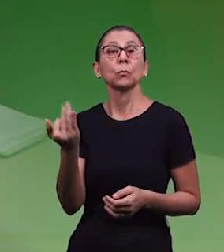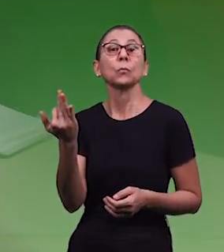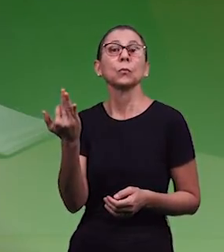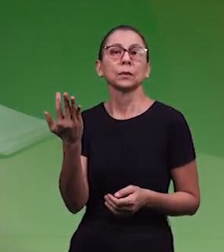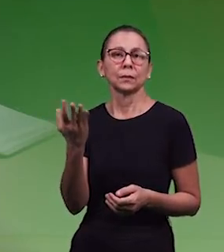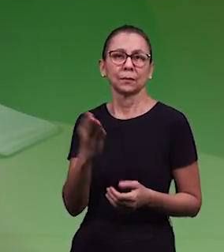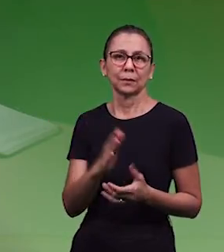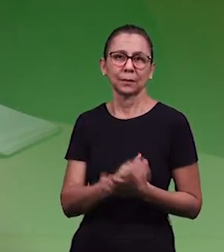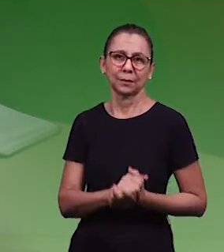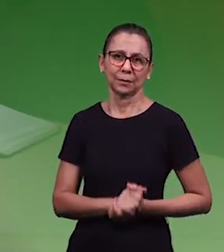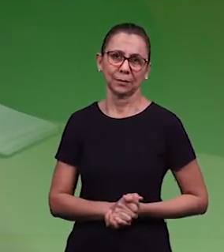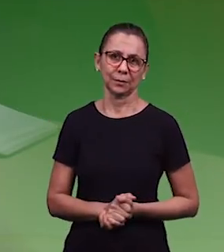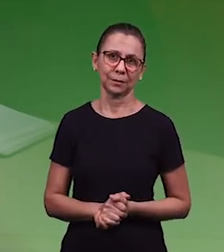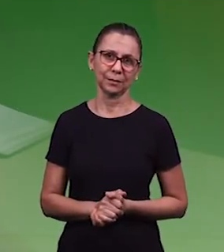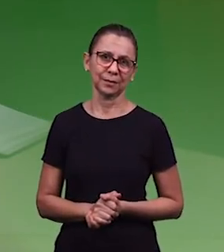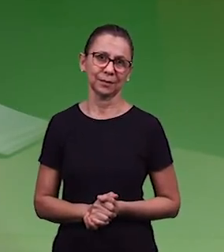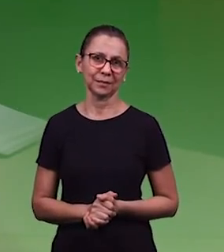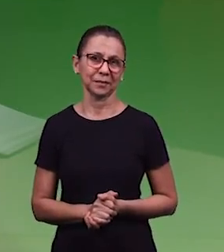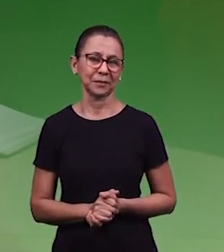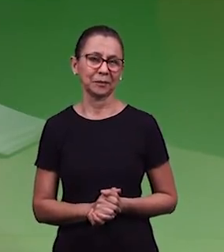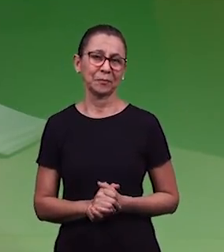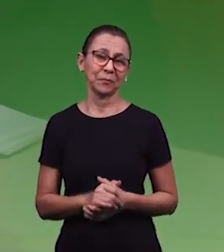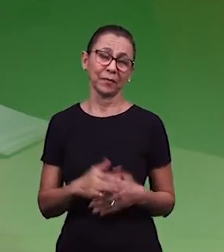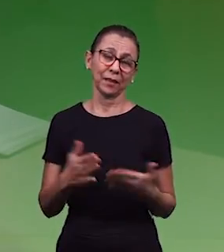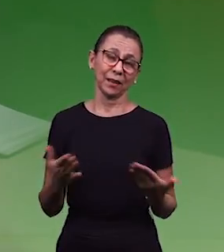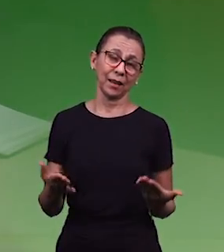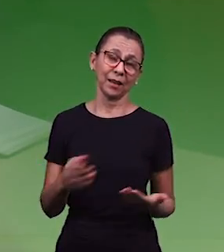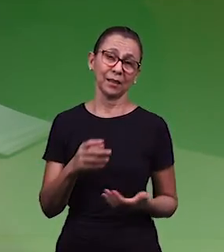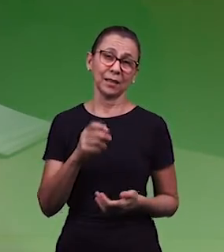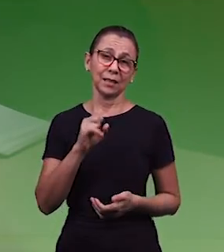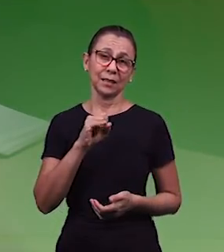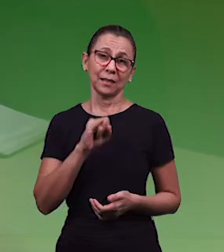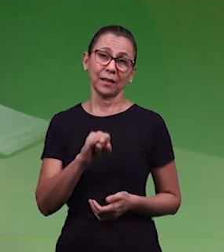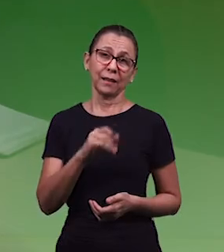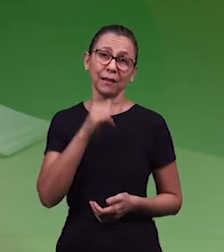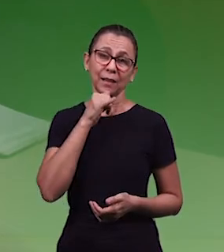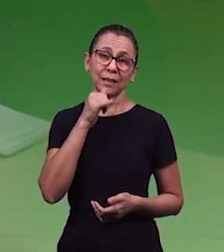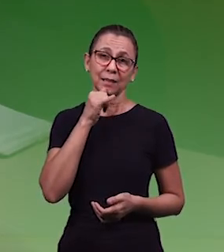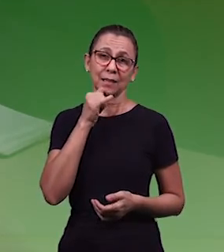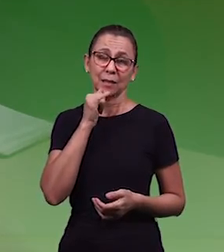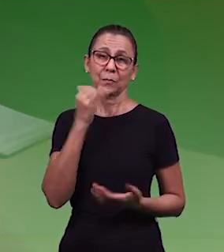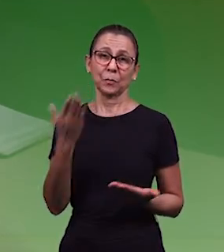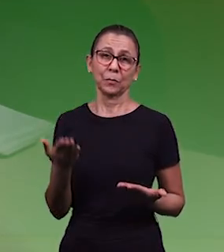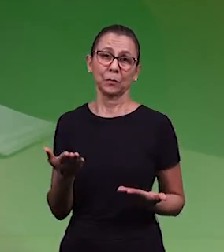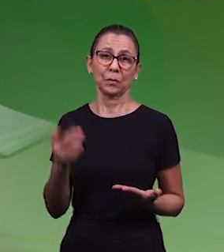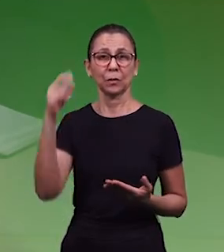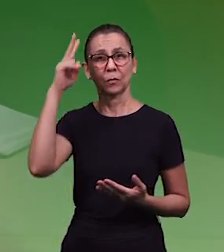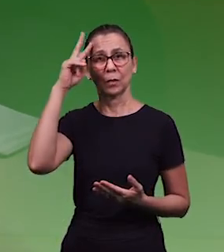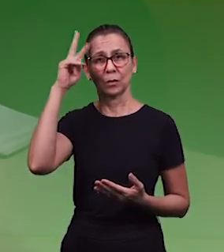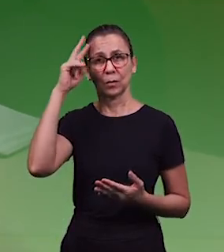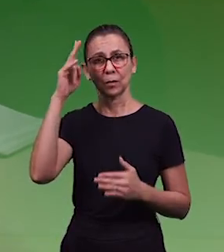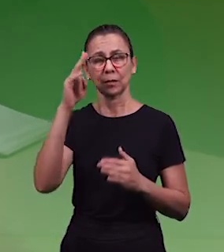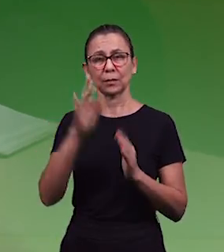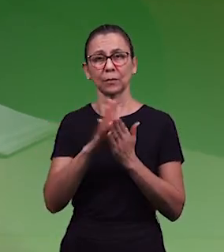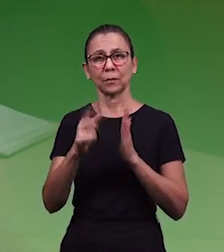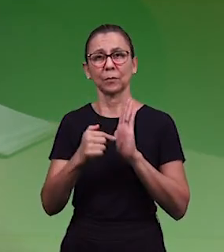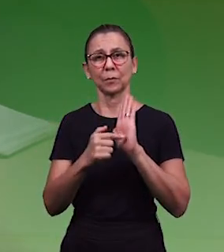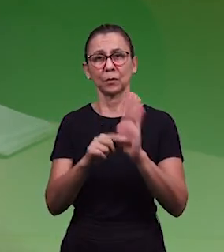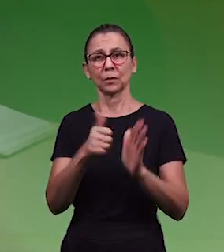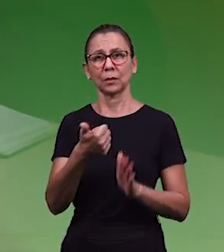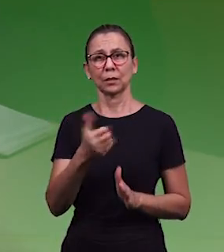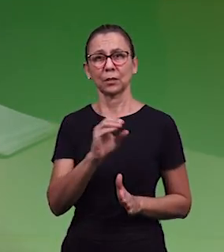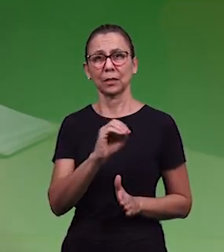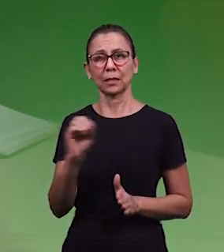Isso. Muito mais fácil. Mais fácil de administrar. De cuidar. Não é? Mas acontece que com o nosso